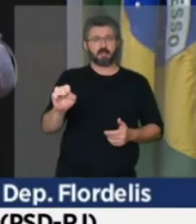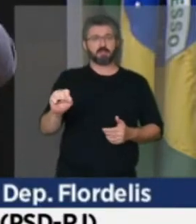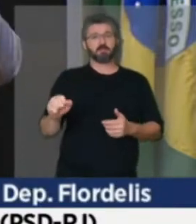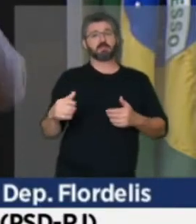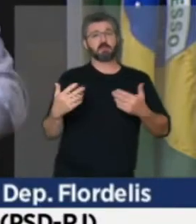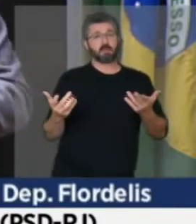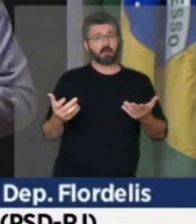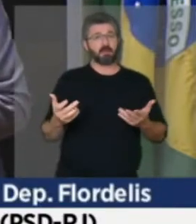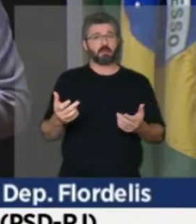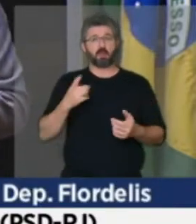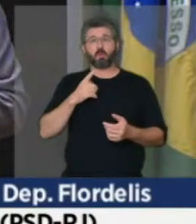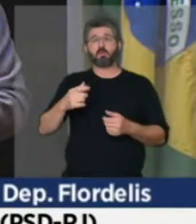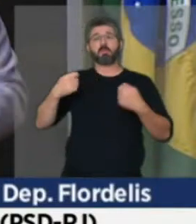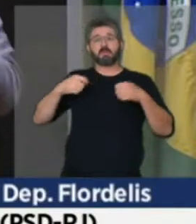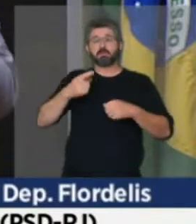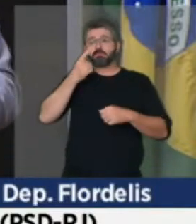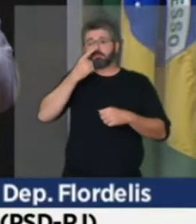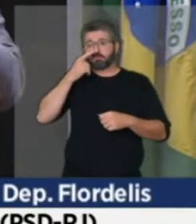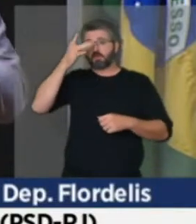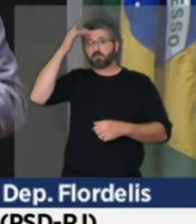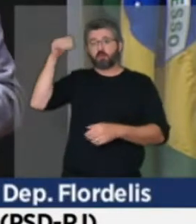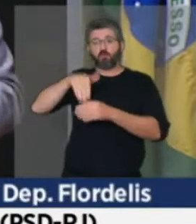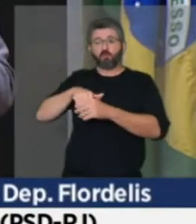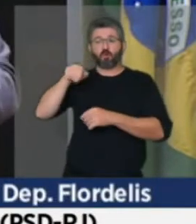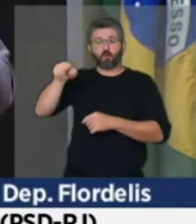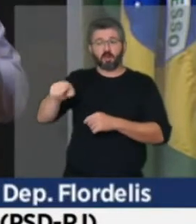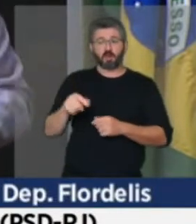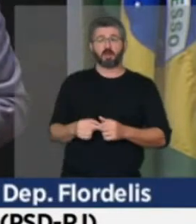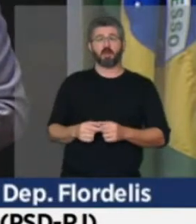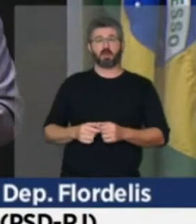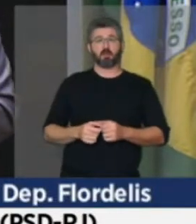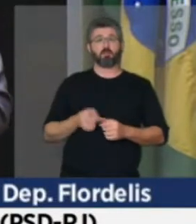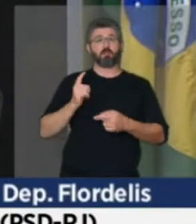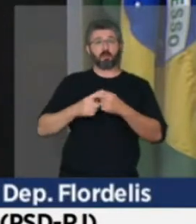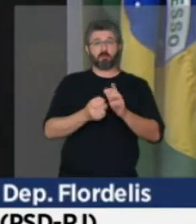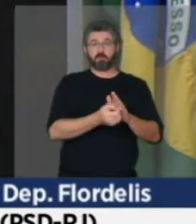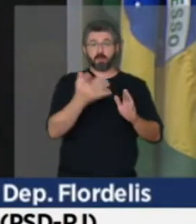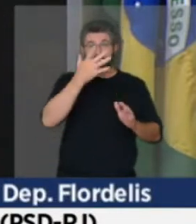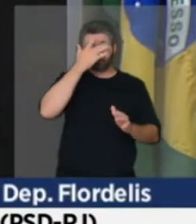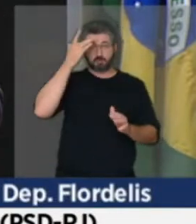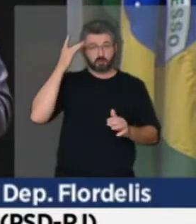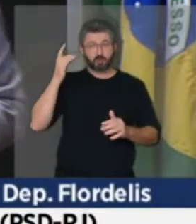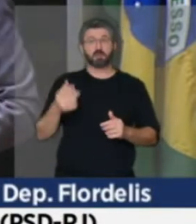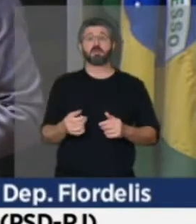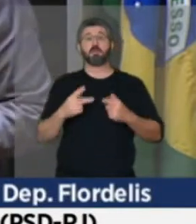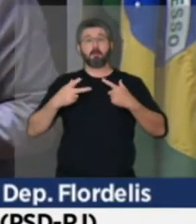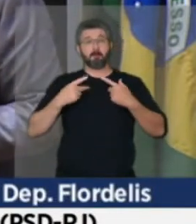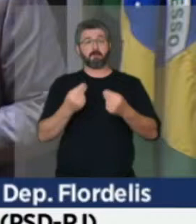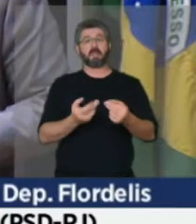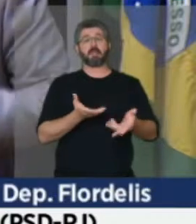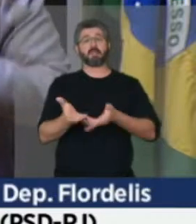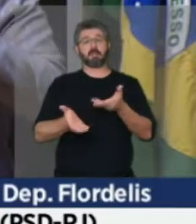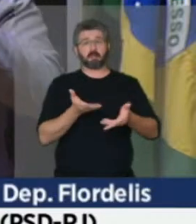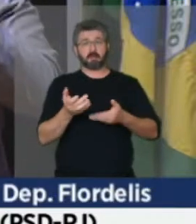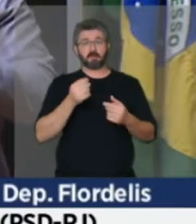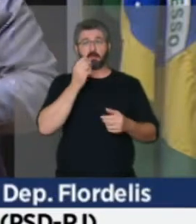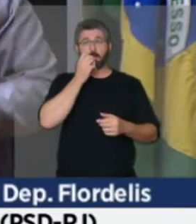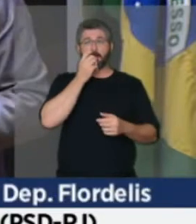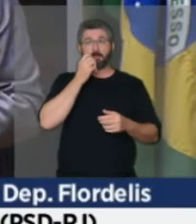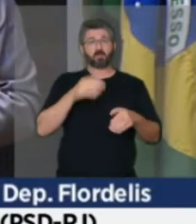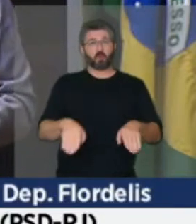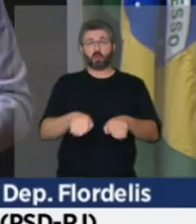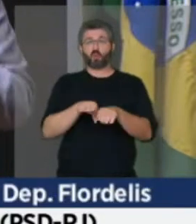seus eleitores, que muitos dos quais, assim como ela, merecem ser tratados como